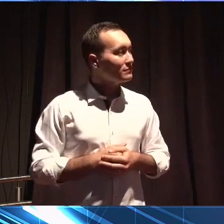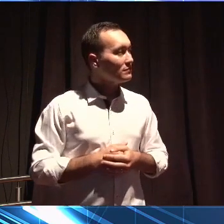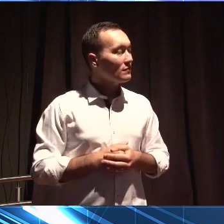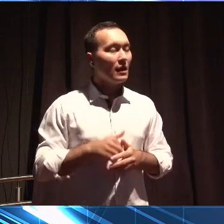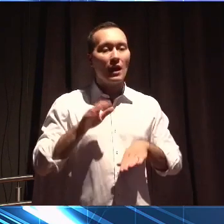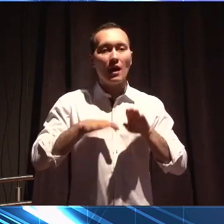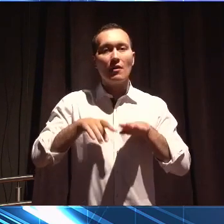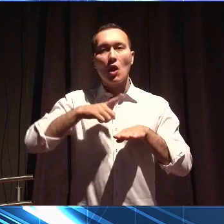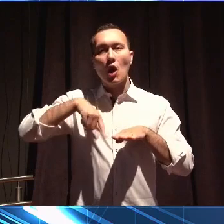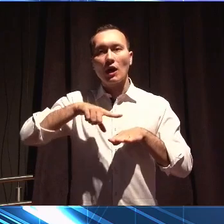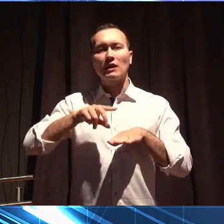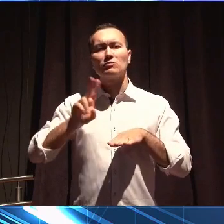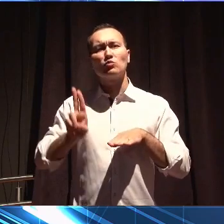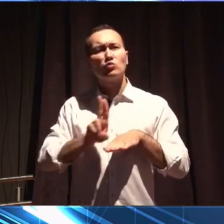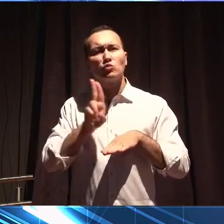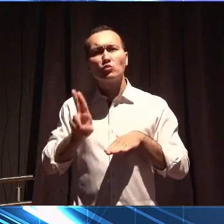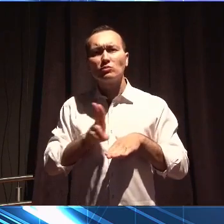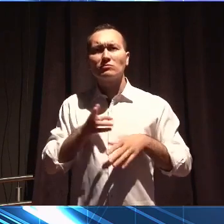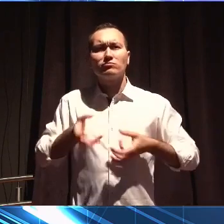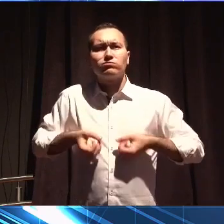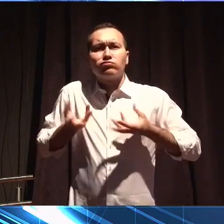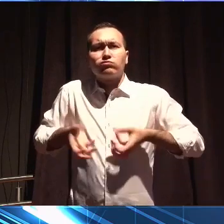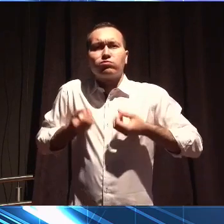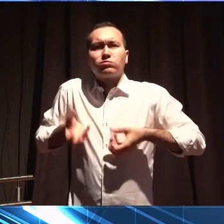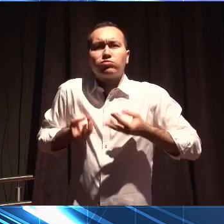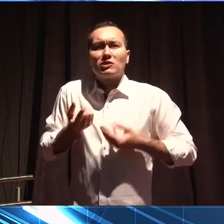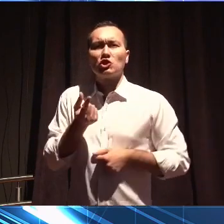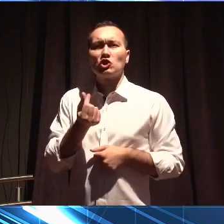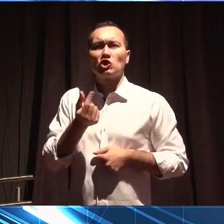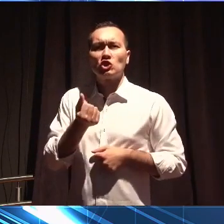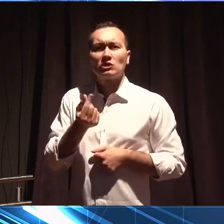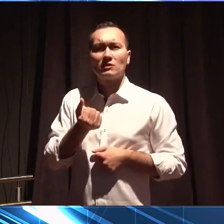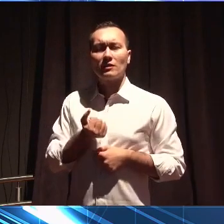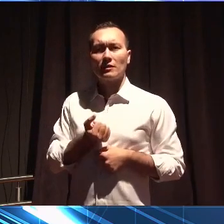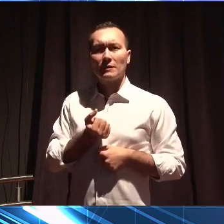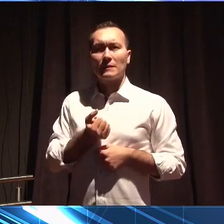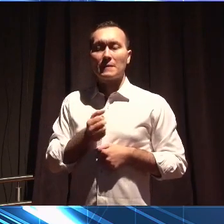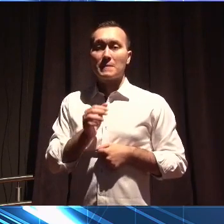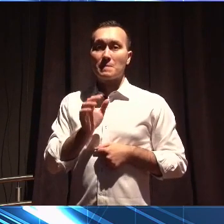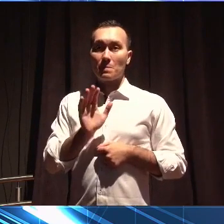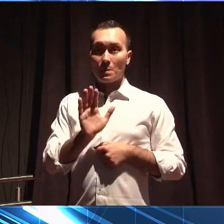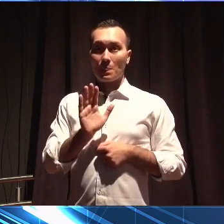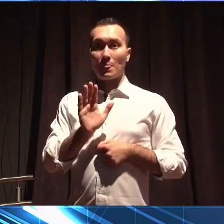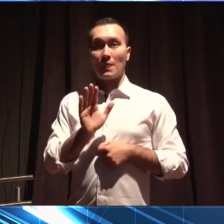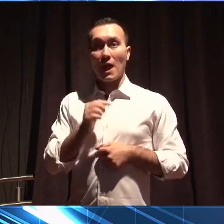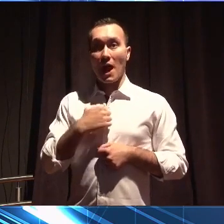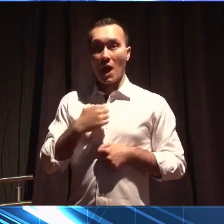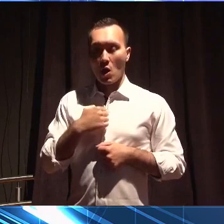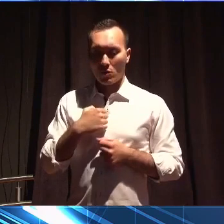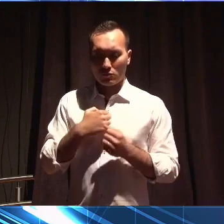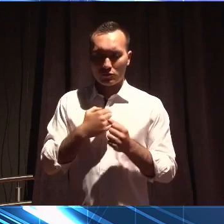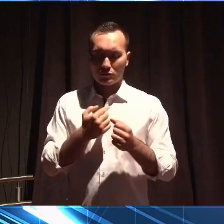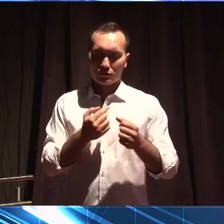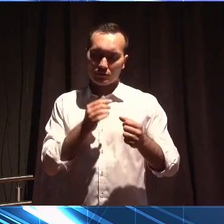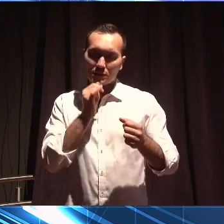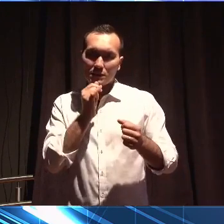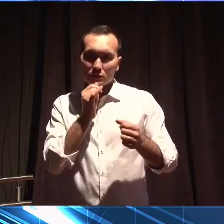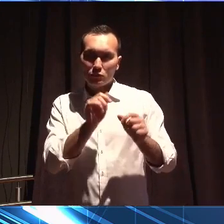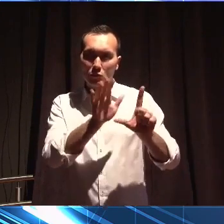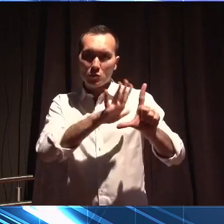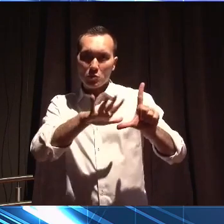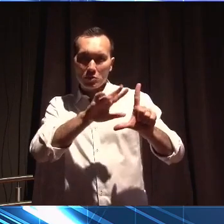muito recurso e, com isso, gastando dinheiro, e ter essa visão praticamente em tempo real para conseguir ter alguma ação e lidar com esse ofensor,